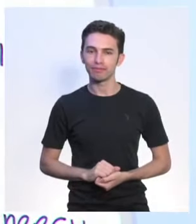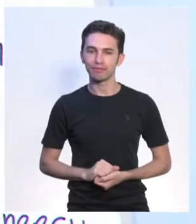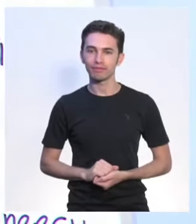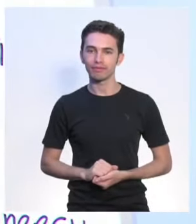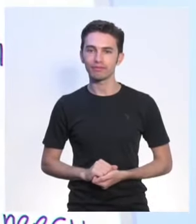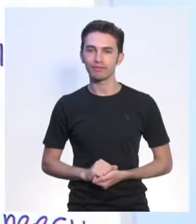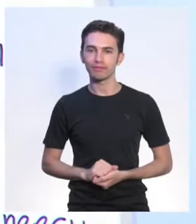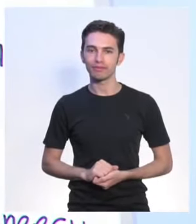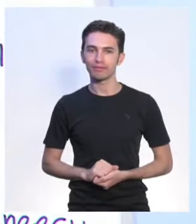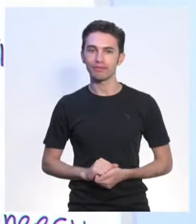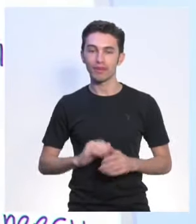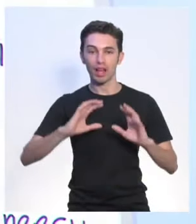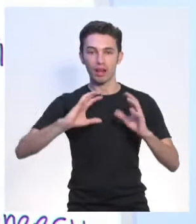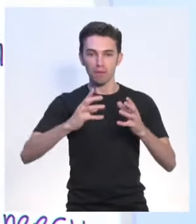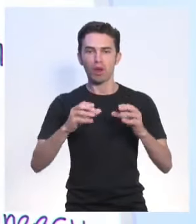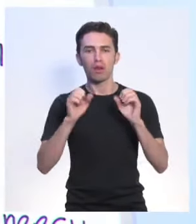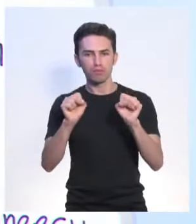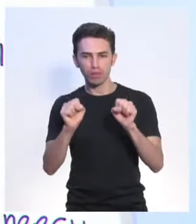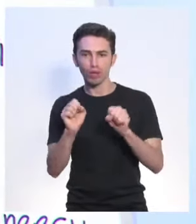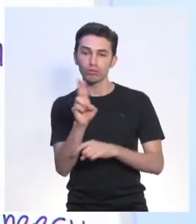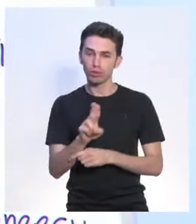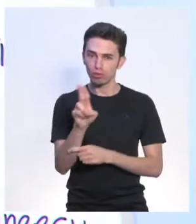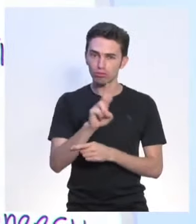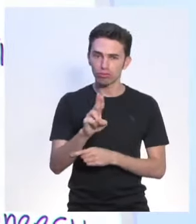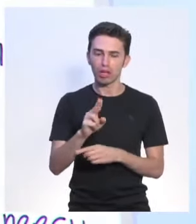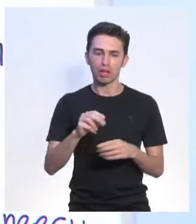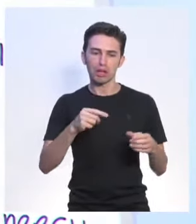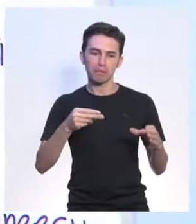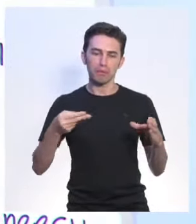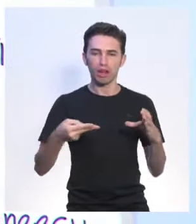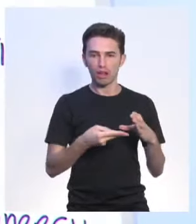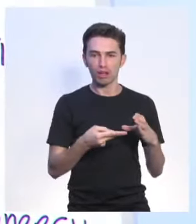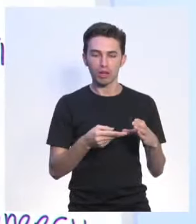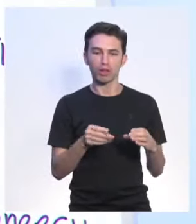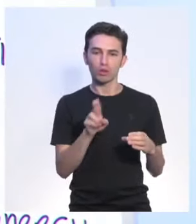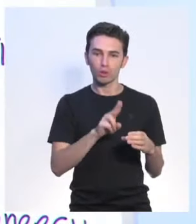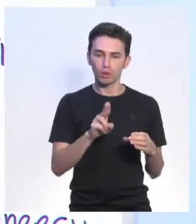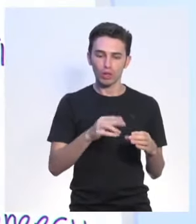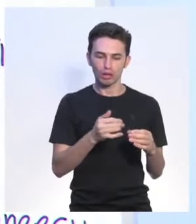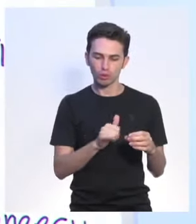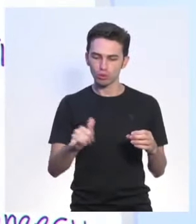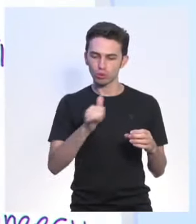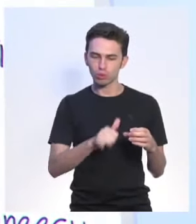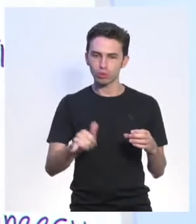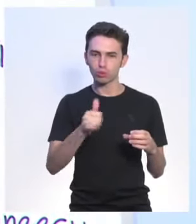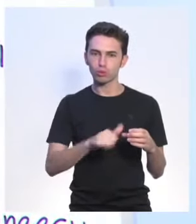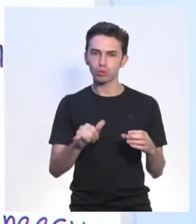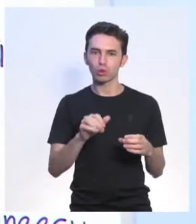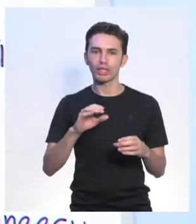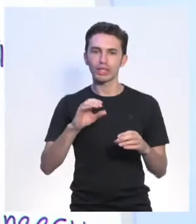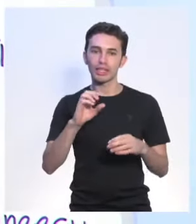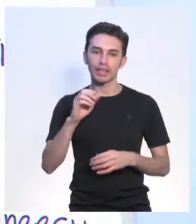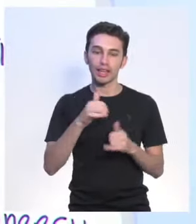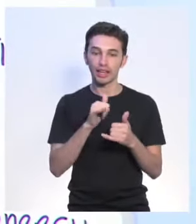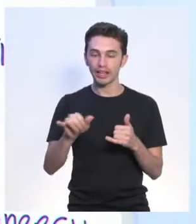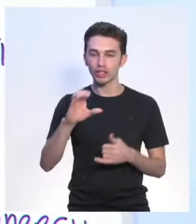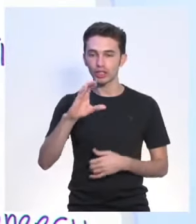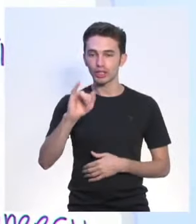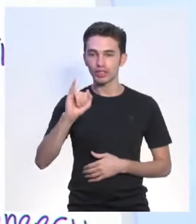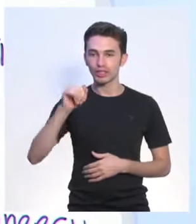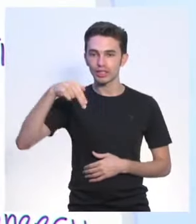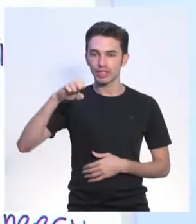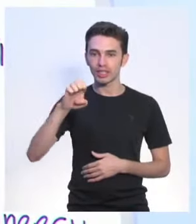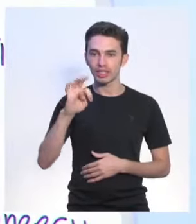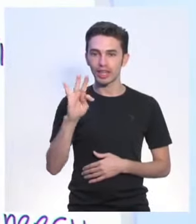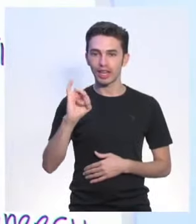energy. A bola pode ser usada para carregar o telefone celular usando energia cinética. Yes.